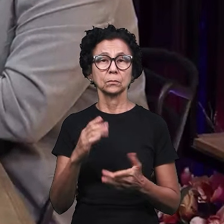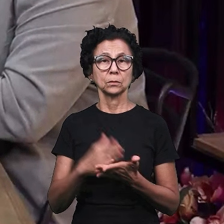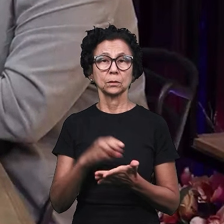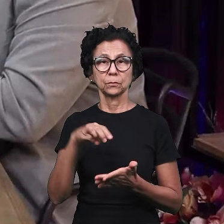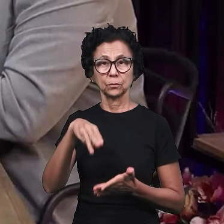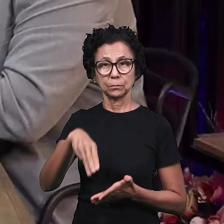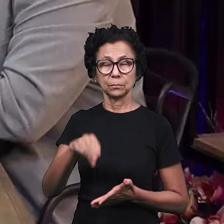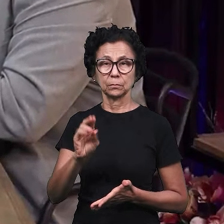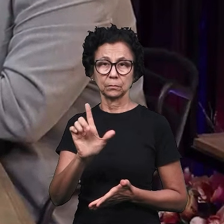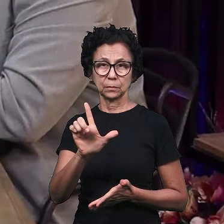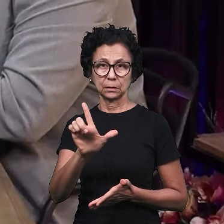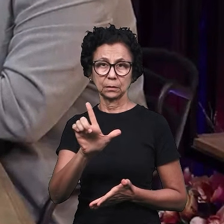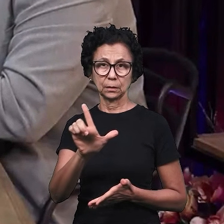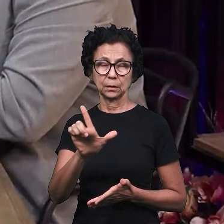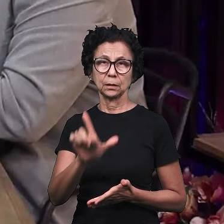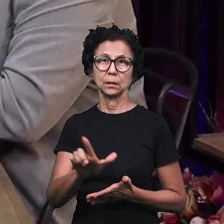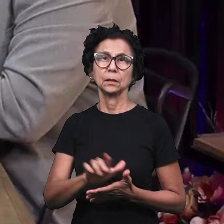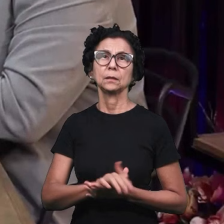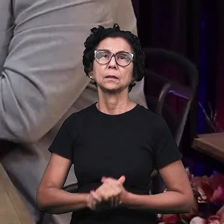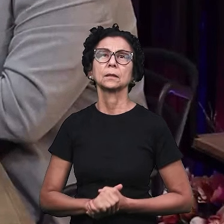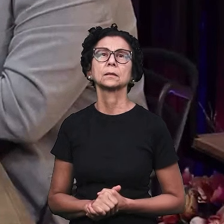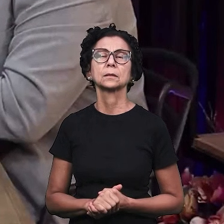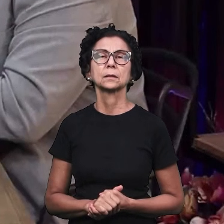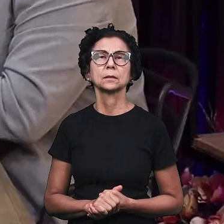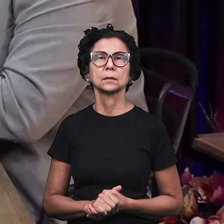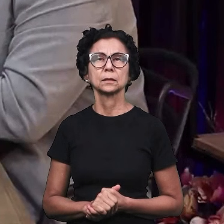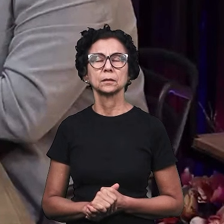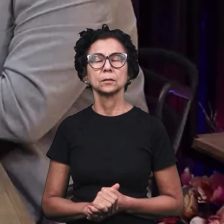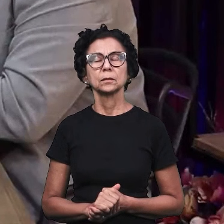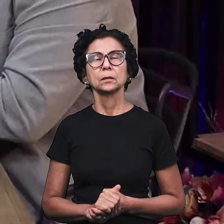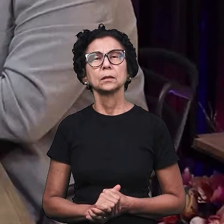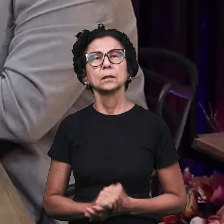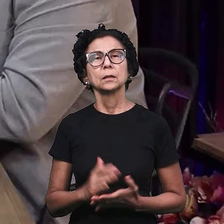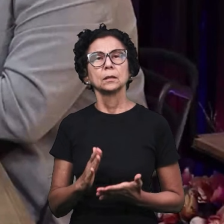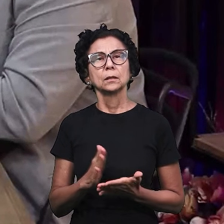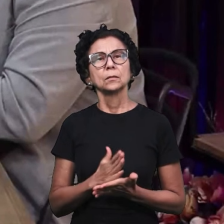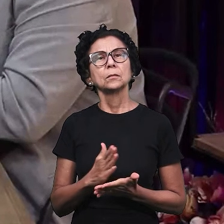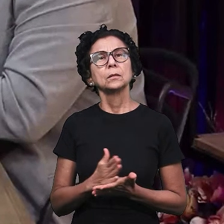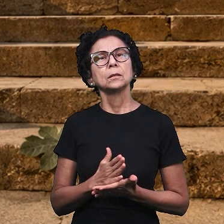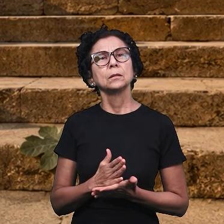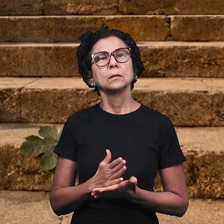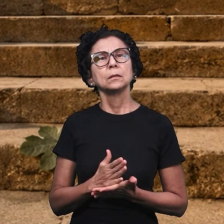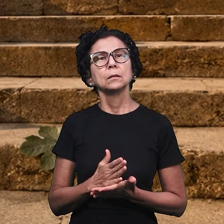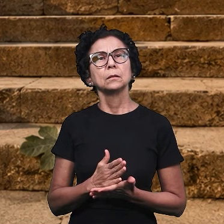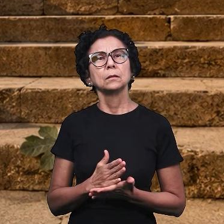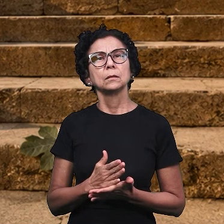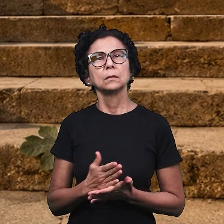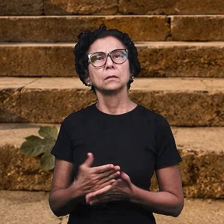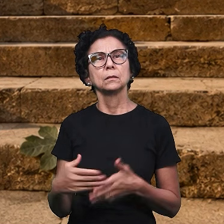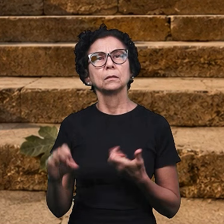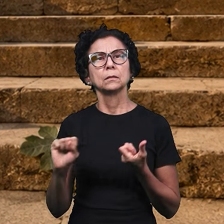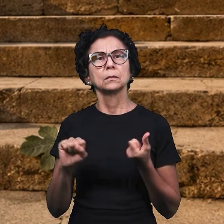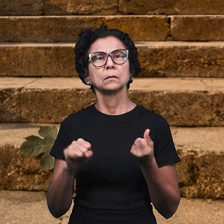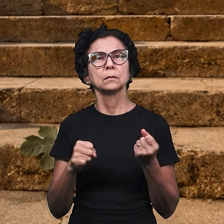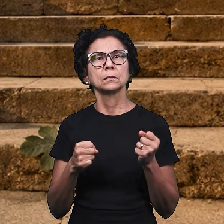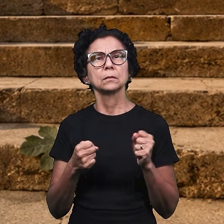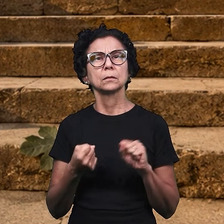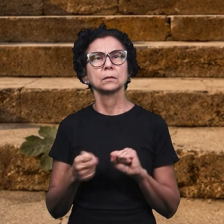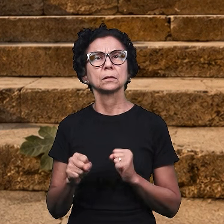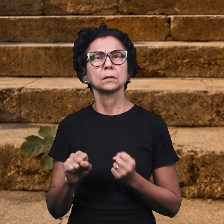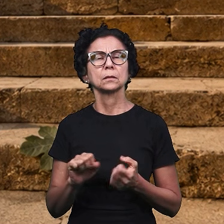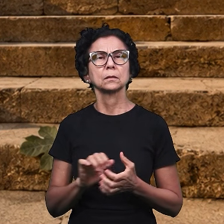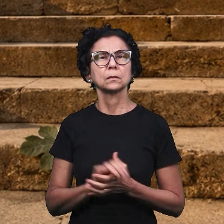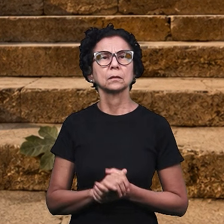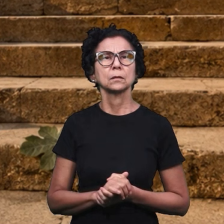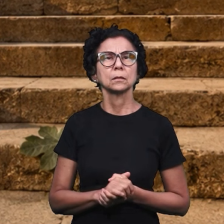Malaquias também, seria bom os irmãos lerem 3, de 1 a 3, Salmo 11:4 e João 2, de 13 a 17.